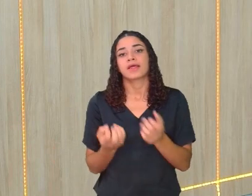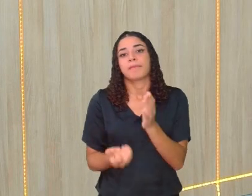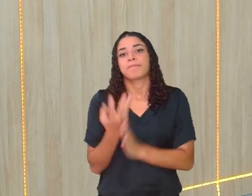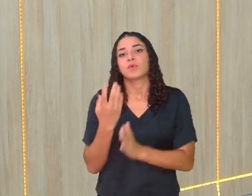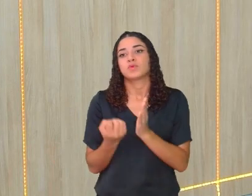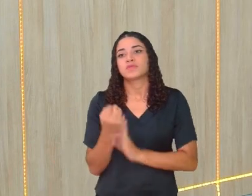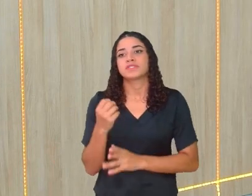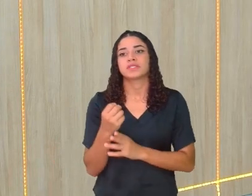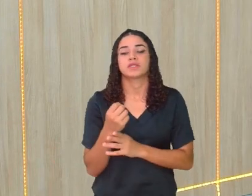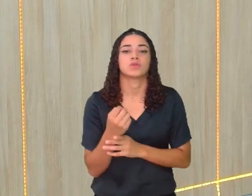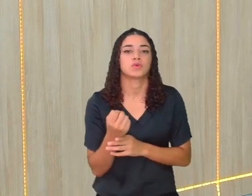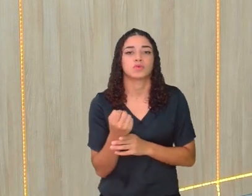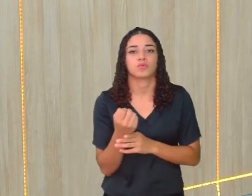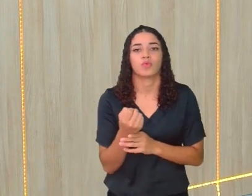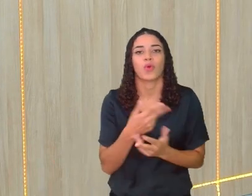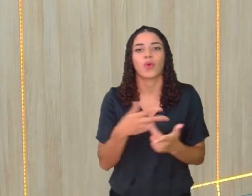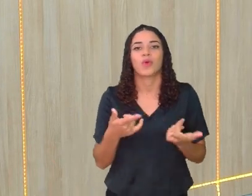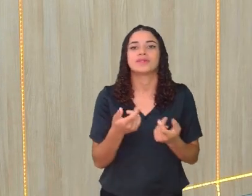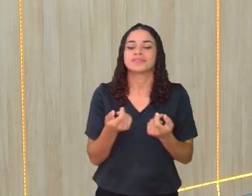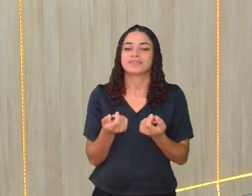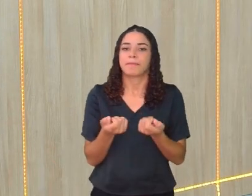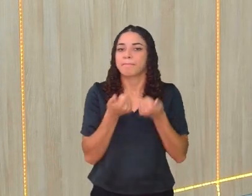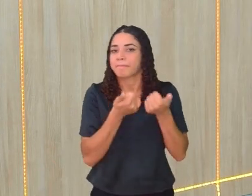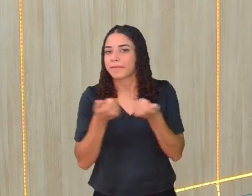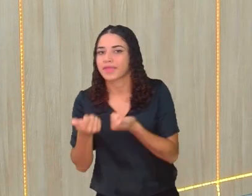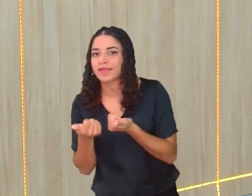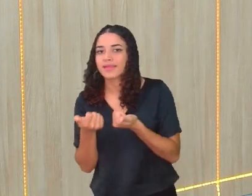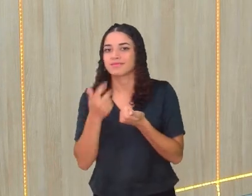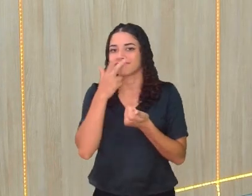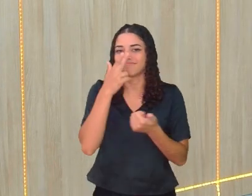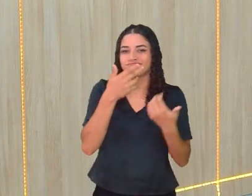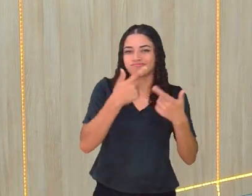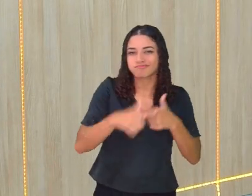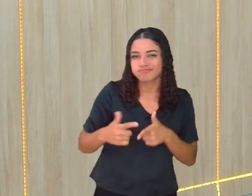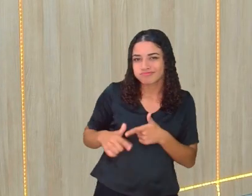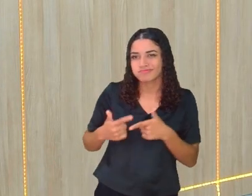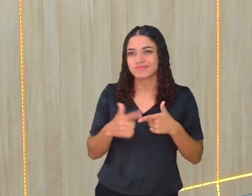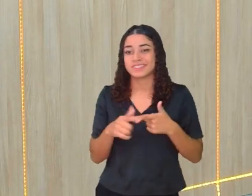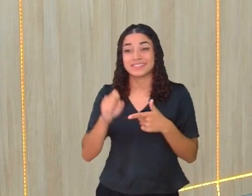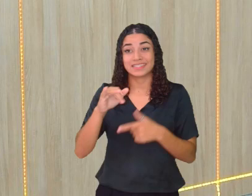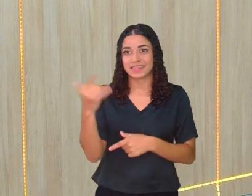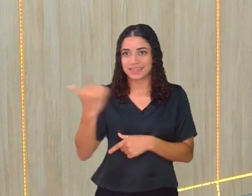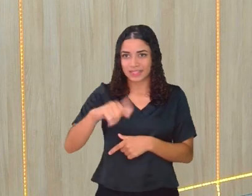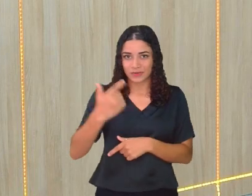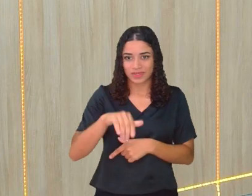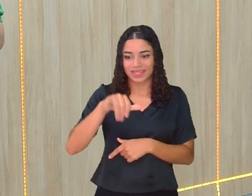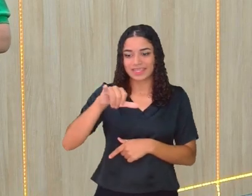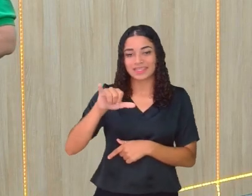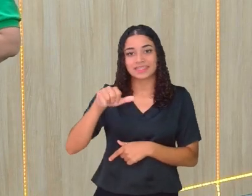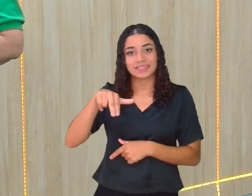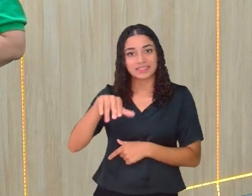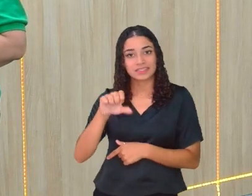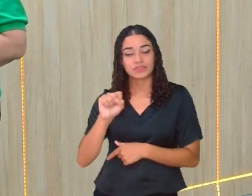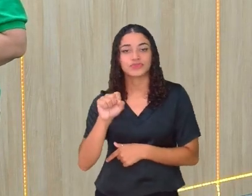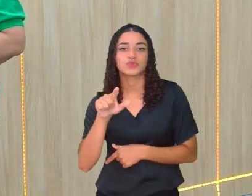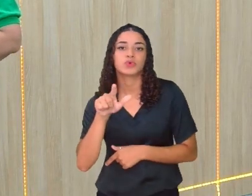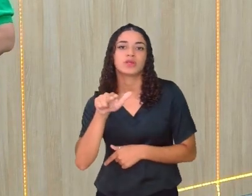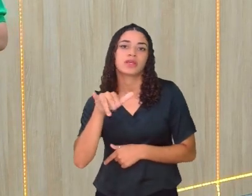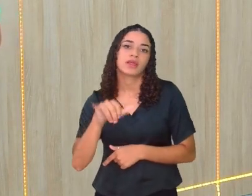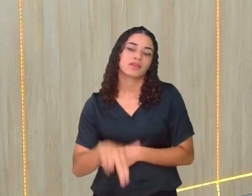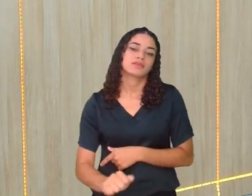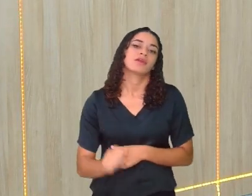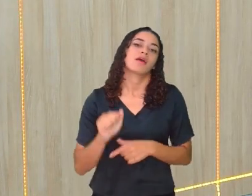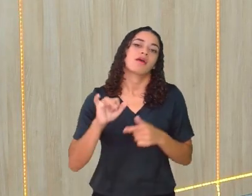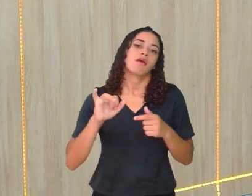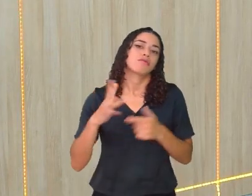órgão, essa função. E aí, o que é que vai acontecer? Se não tem insulina suficiente, muito dessa glicose vai ficar